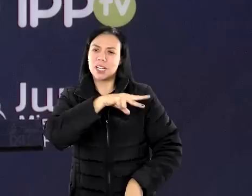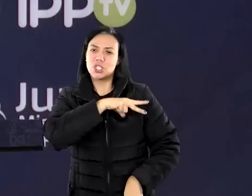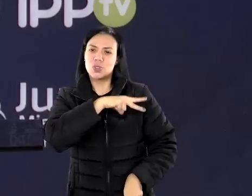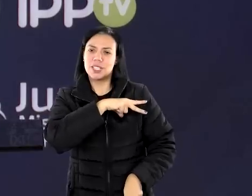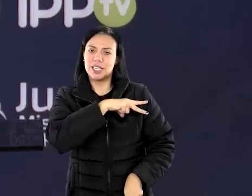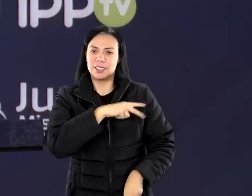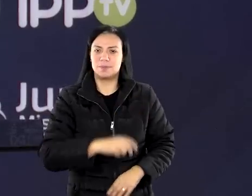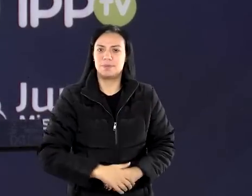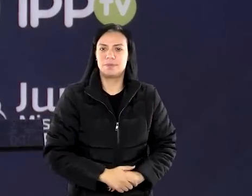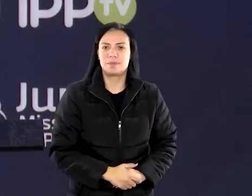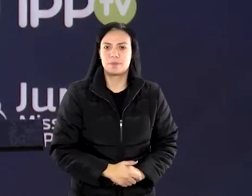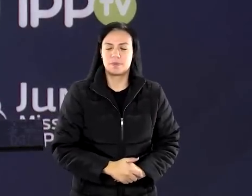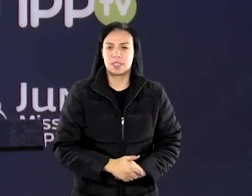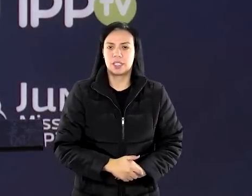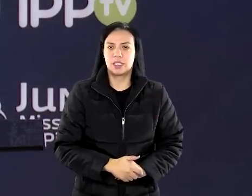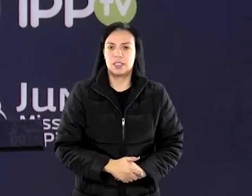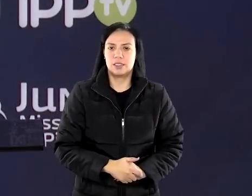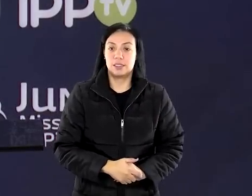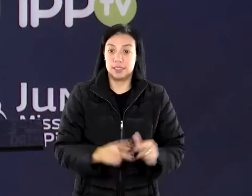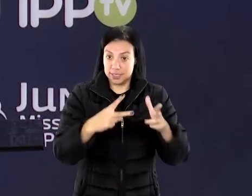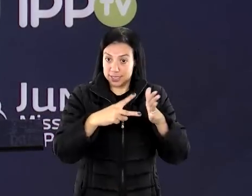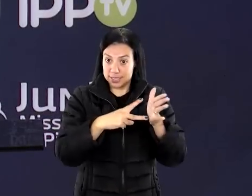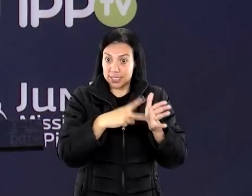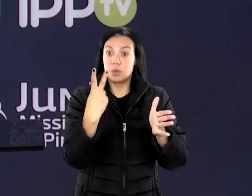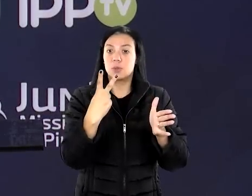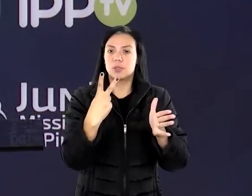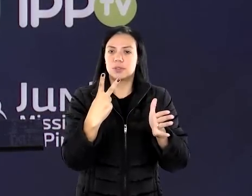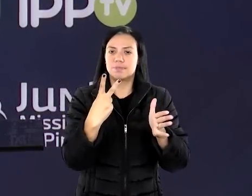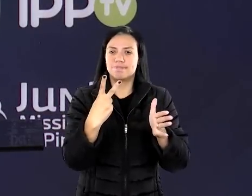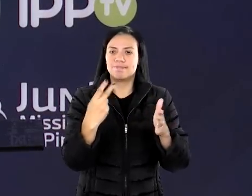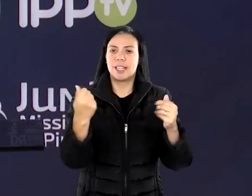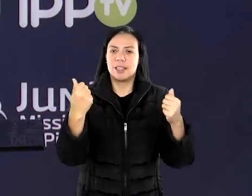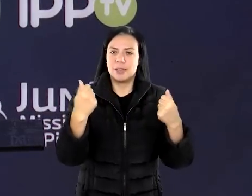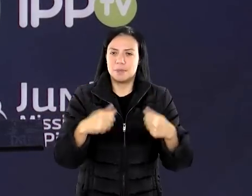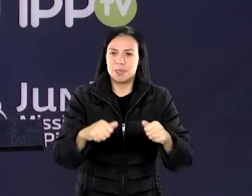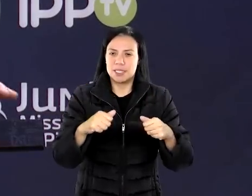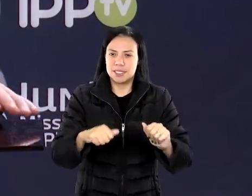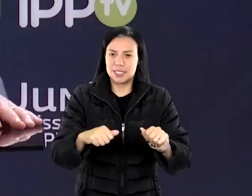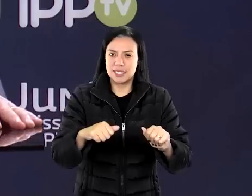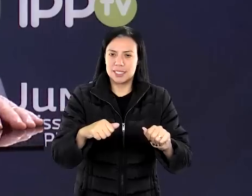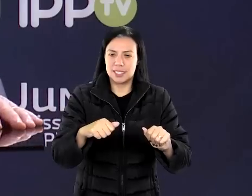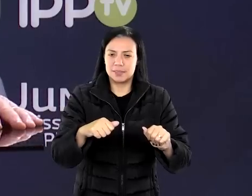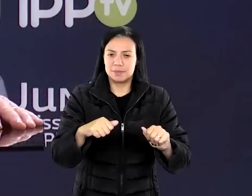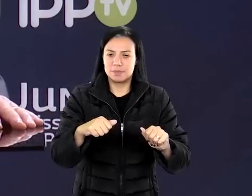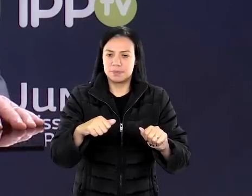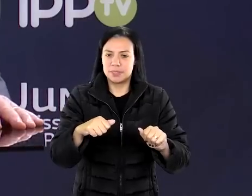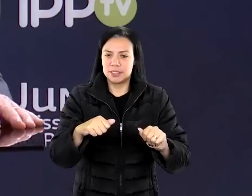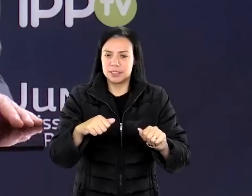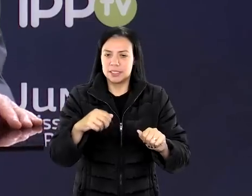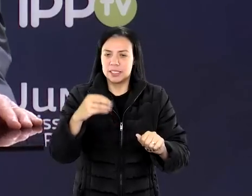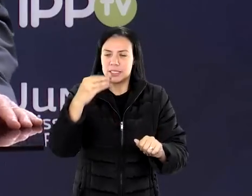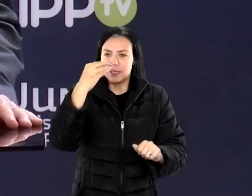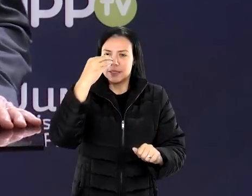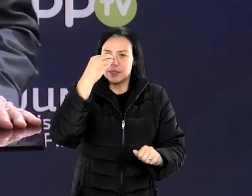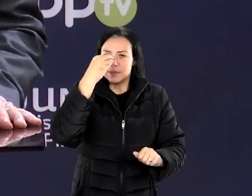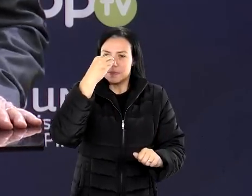você precisa negar-se a si mesmo. Essa aqui é a parte mais